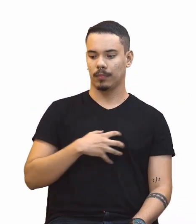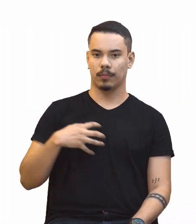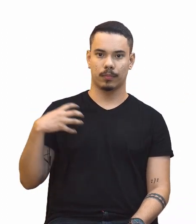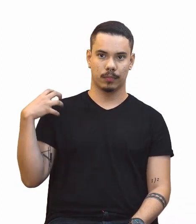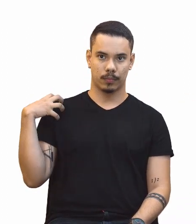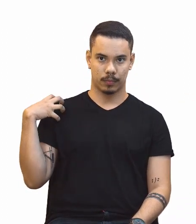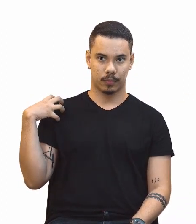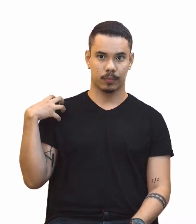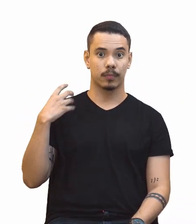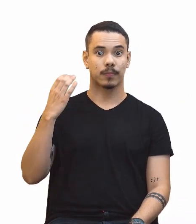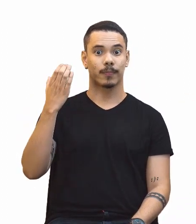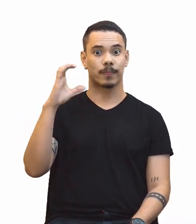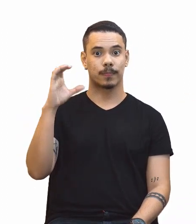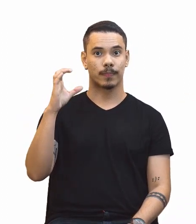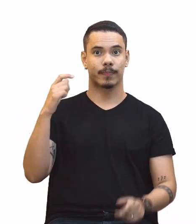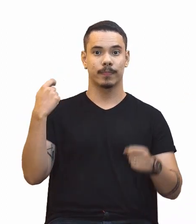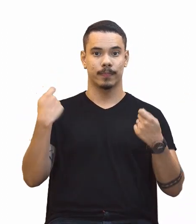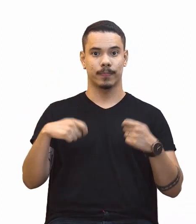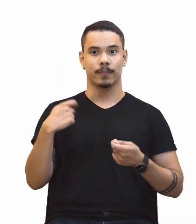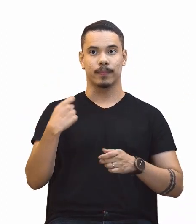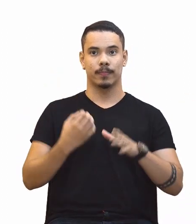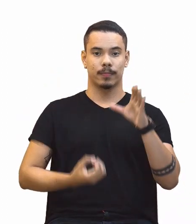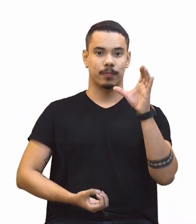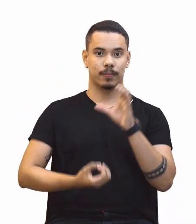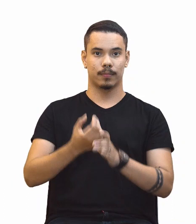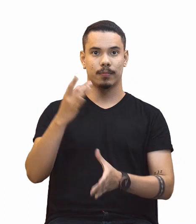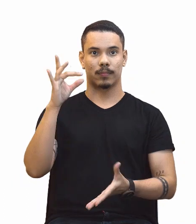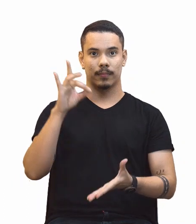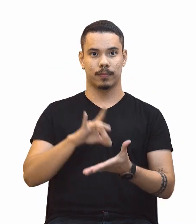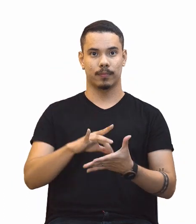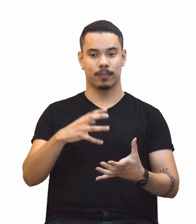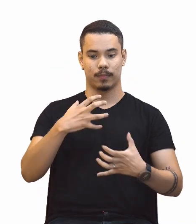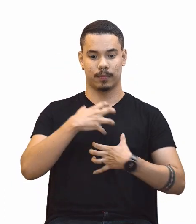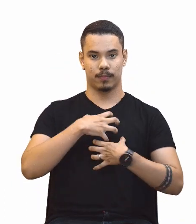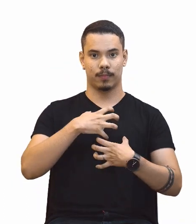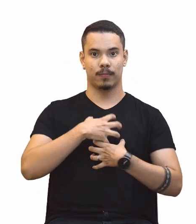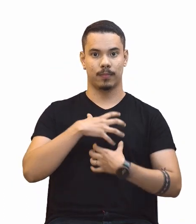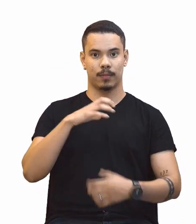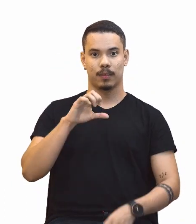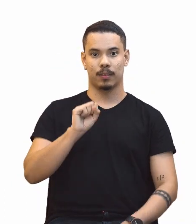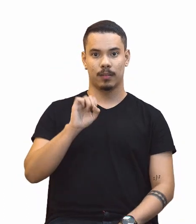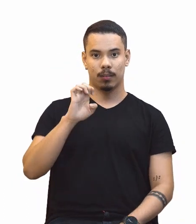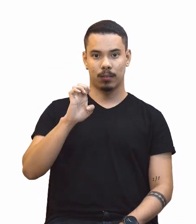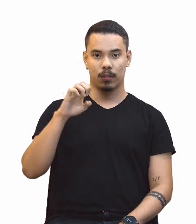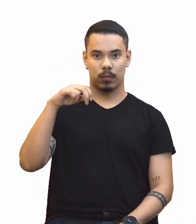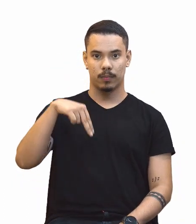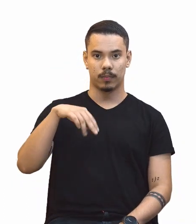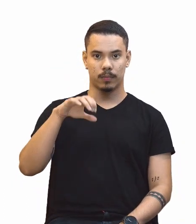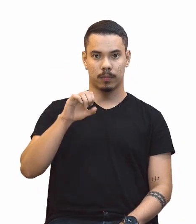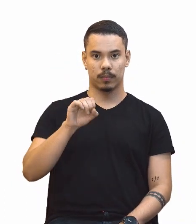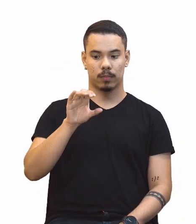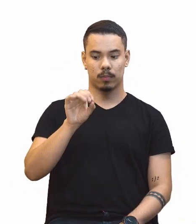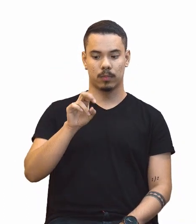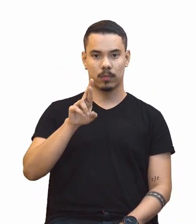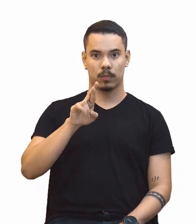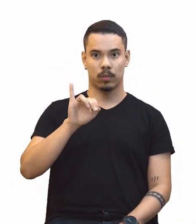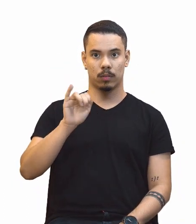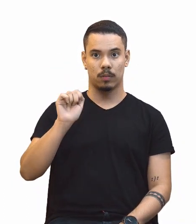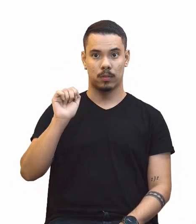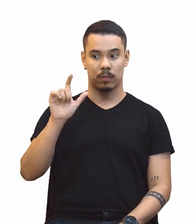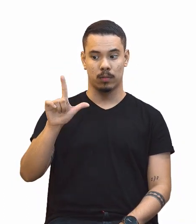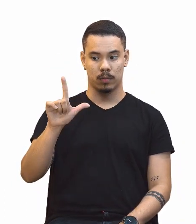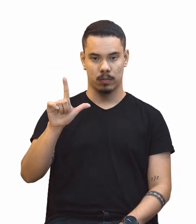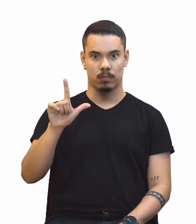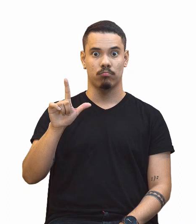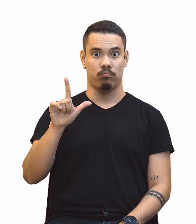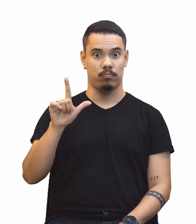ciência deveria partir da realidade sensorial. Olha só, de acordo com o pensamento dele, a ciência deveria partir